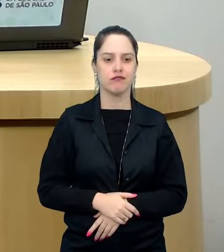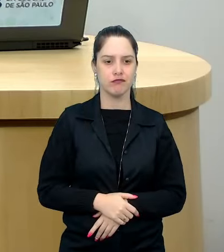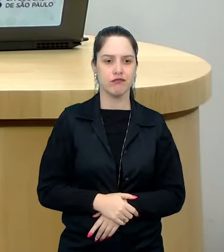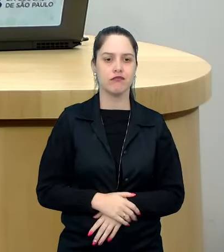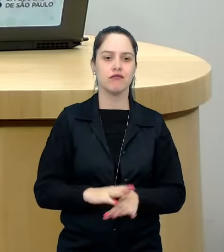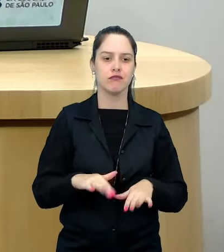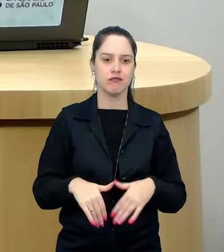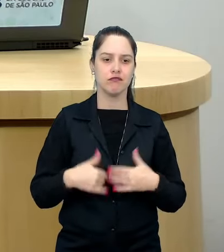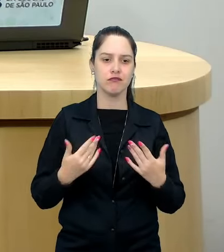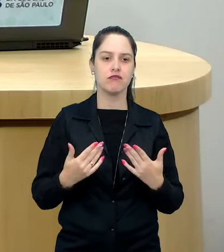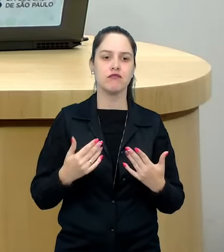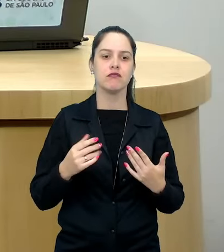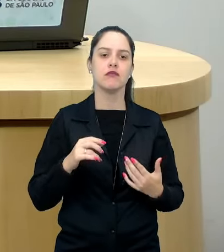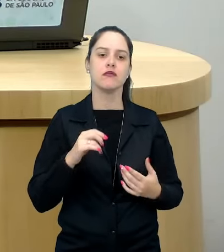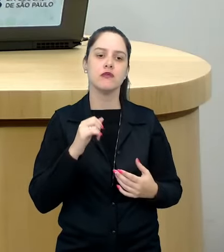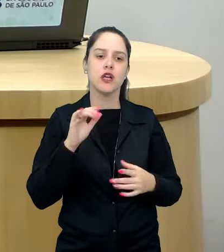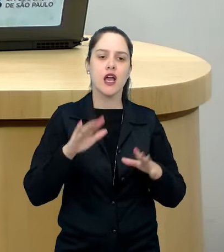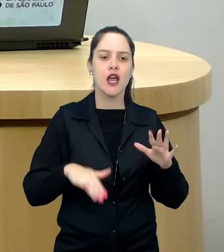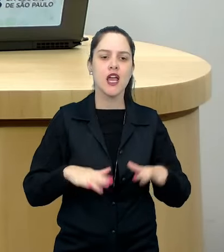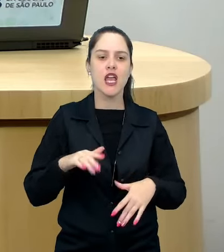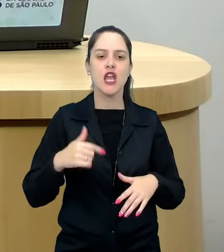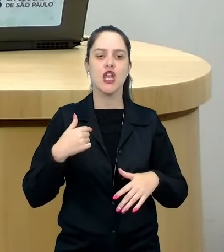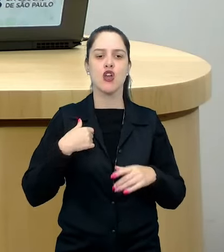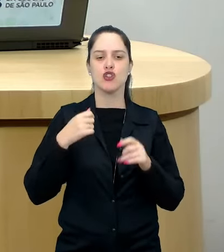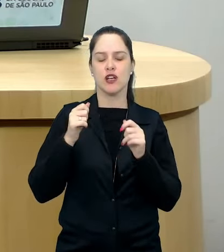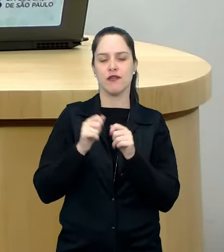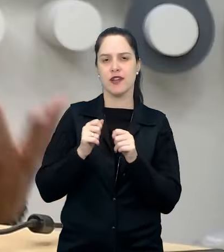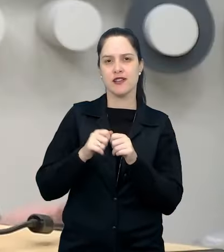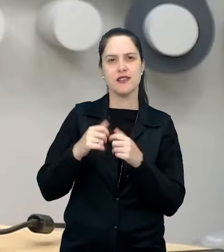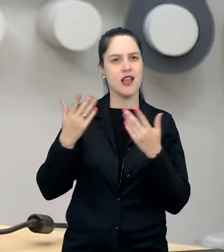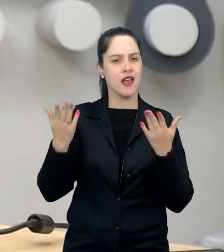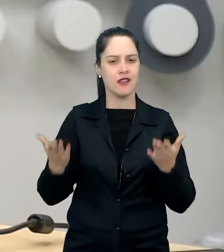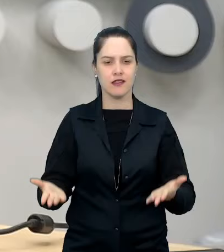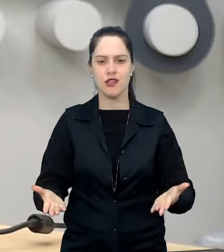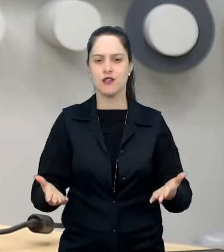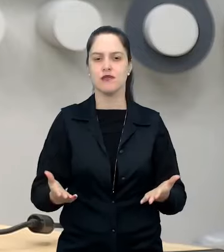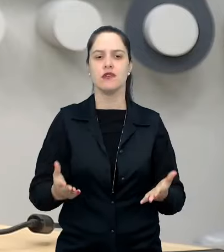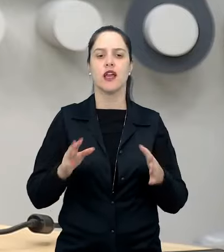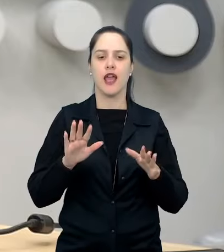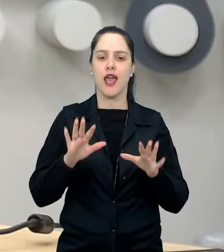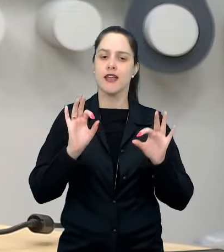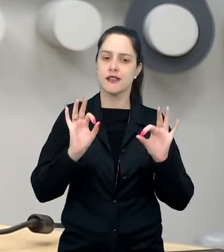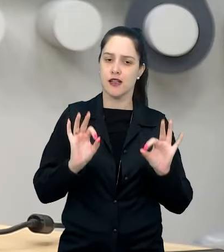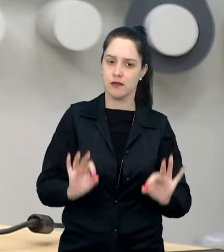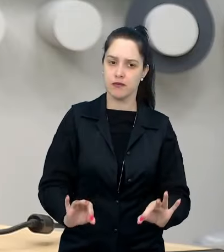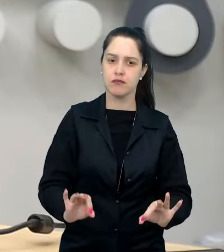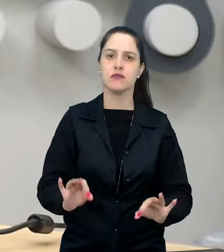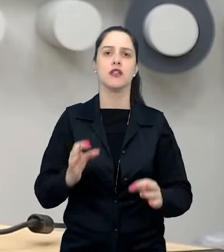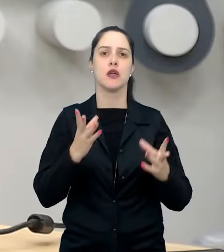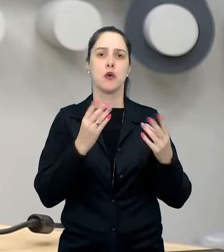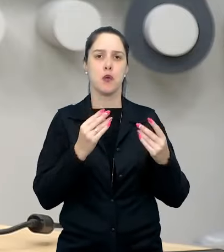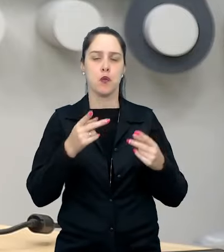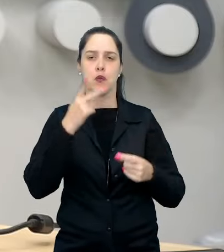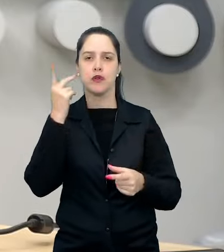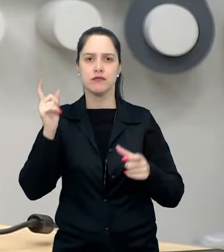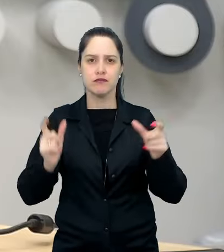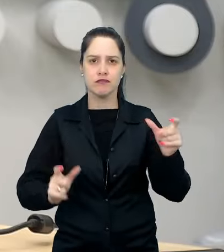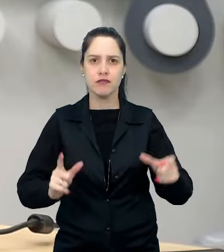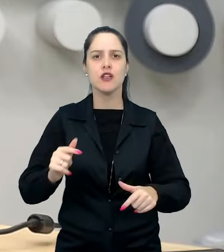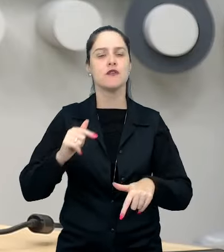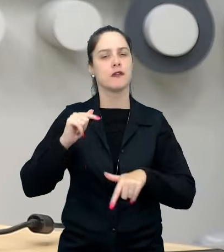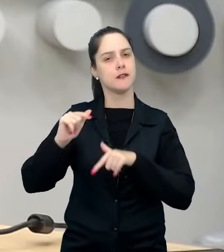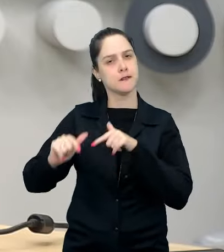né, Isis, que muitos professores falam assim, mas eu já fazia isso, né, eu já fiz... exatamente, a gente sabe que tem muita gente da rede que já trabalhava